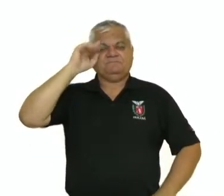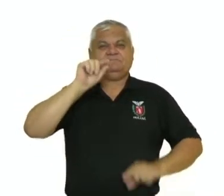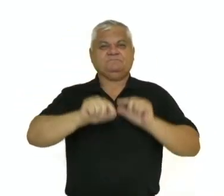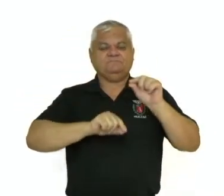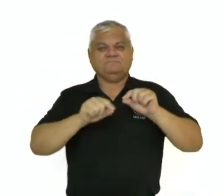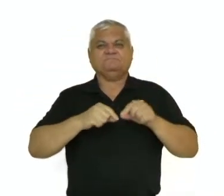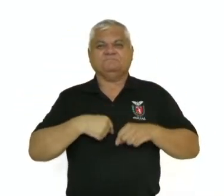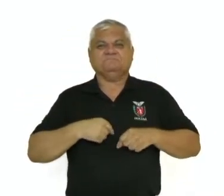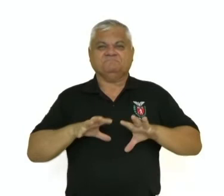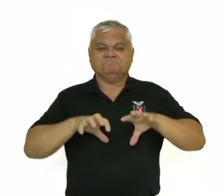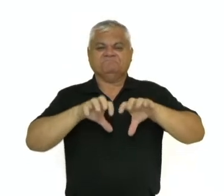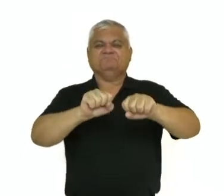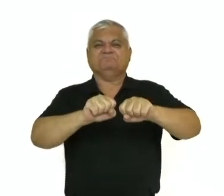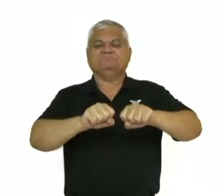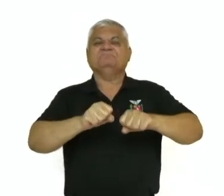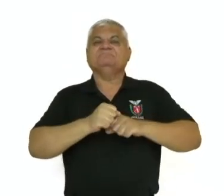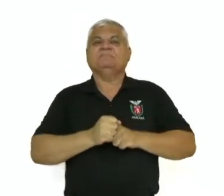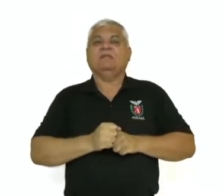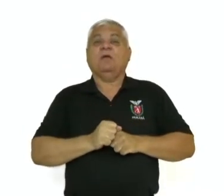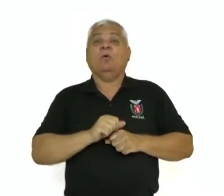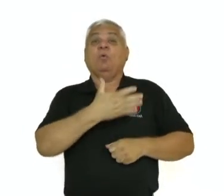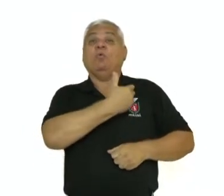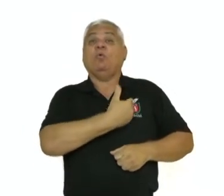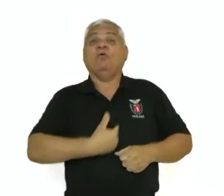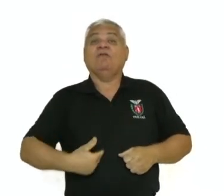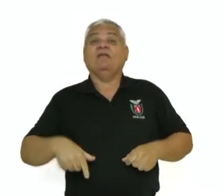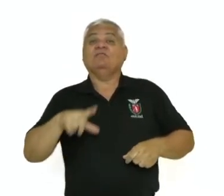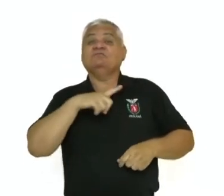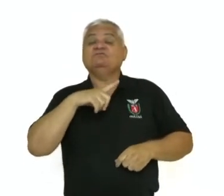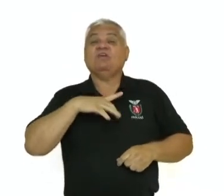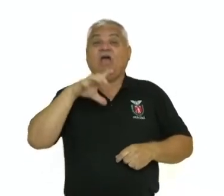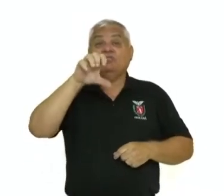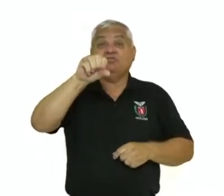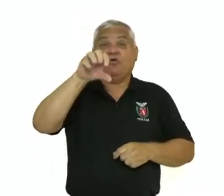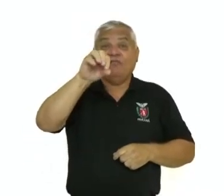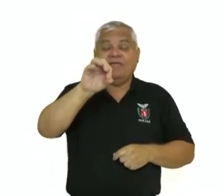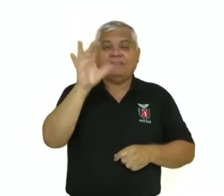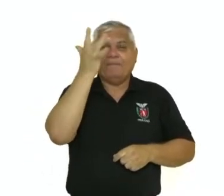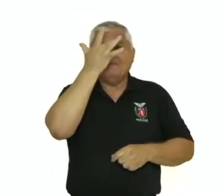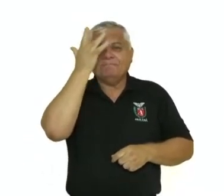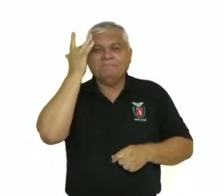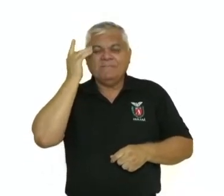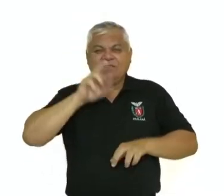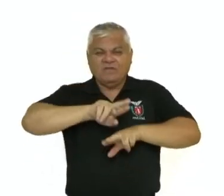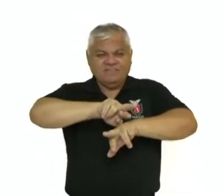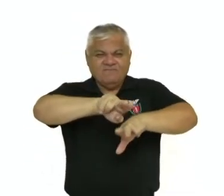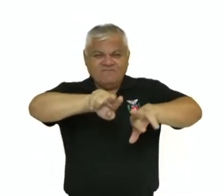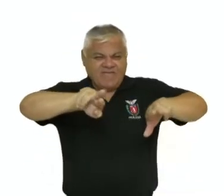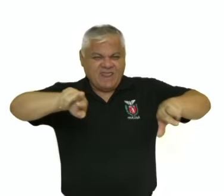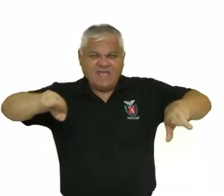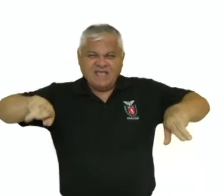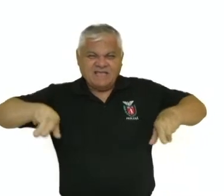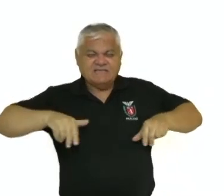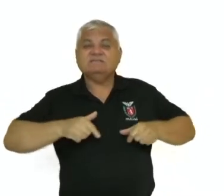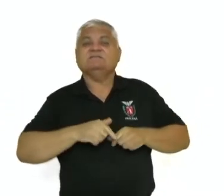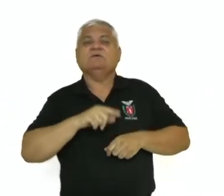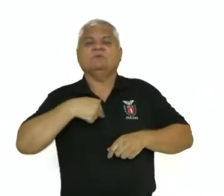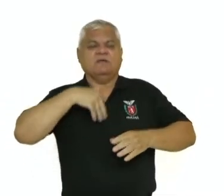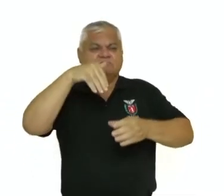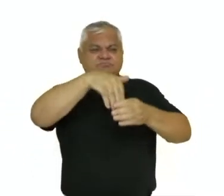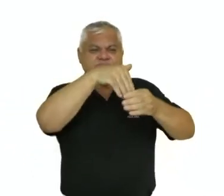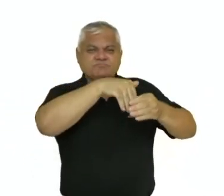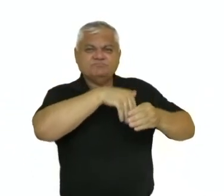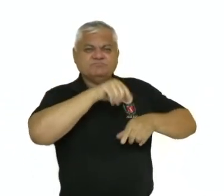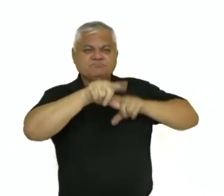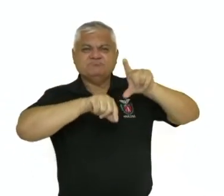em Paris. Seu governo era composto por 90 representantes de diferentes correntes socialistas, eleitos